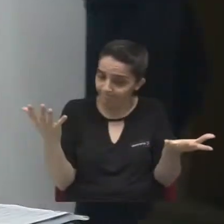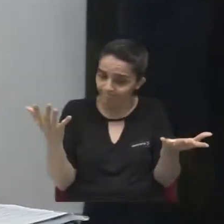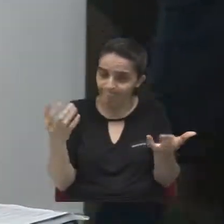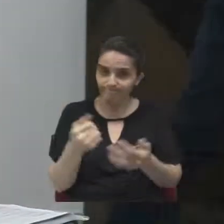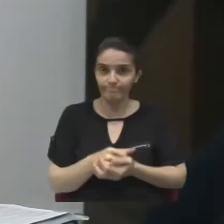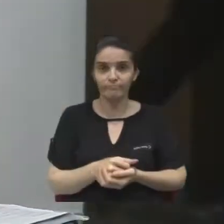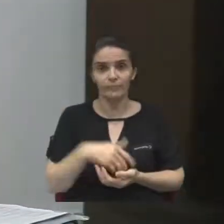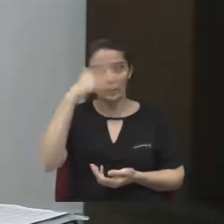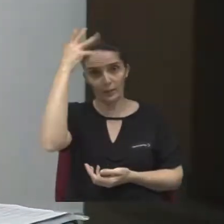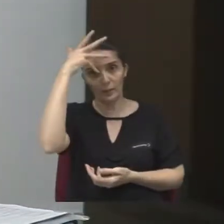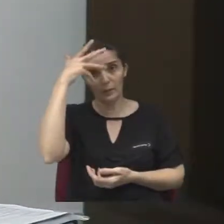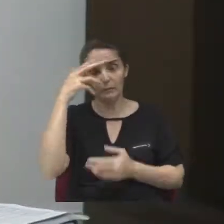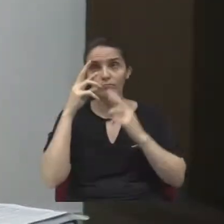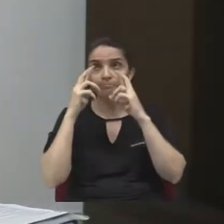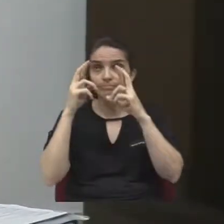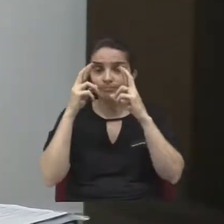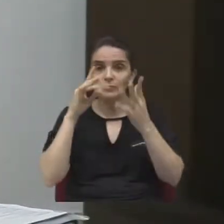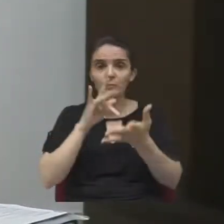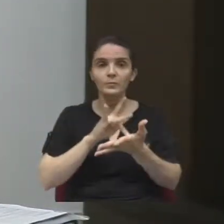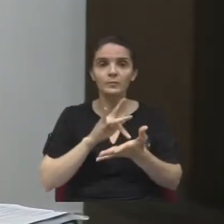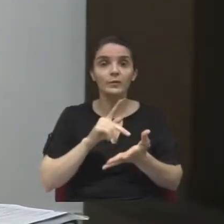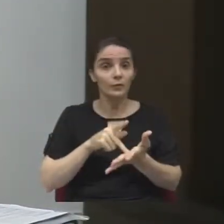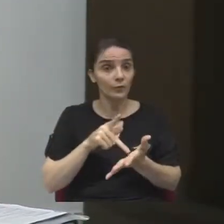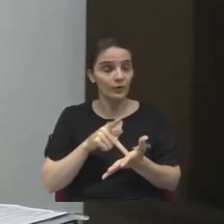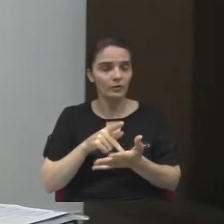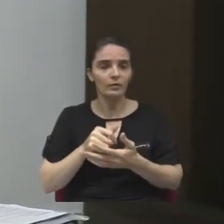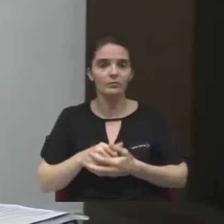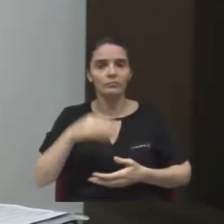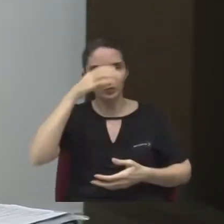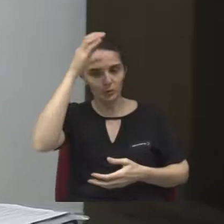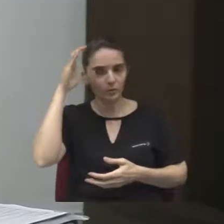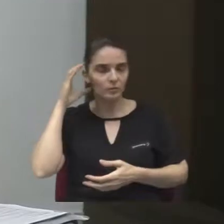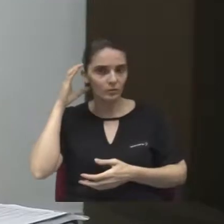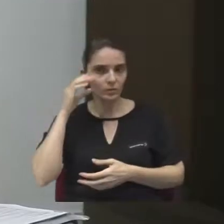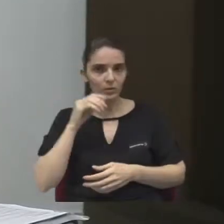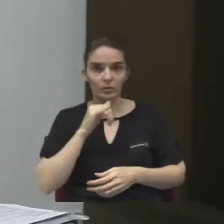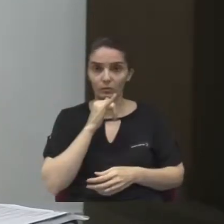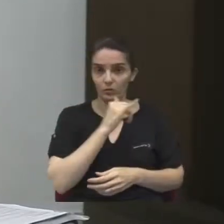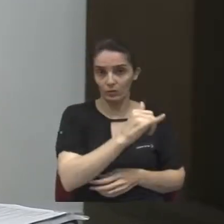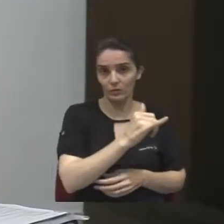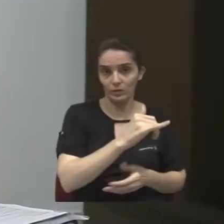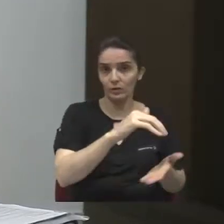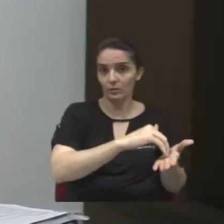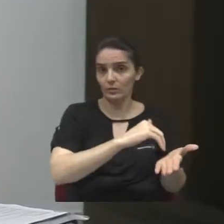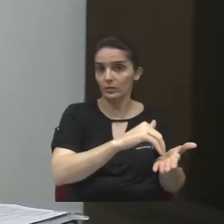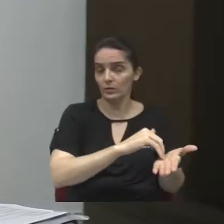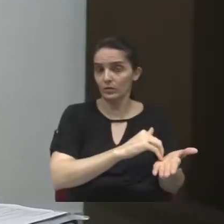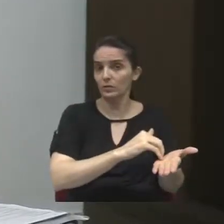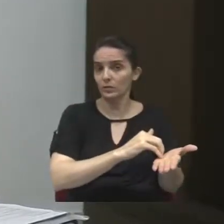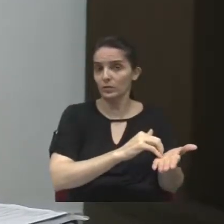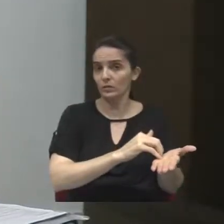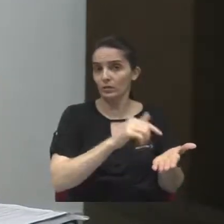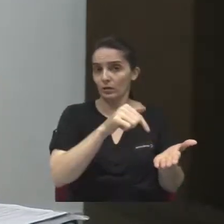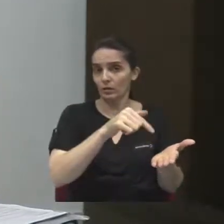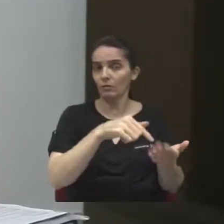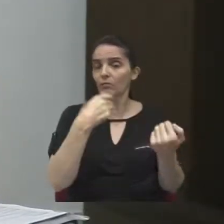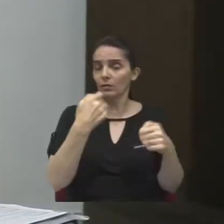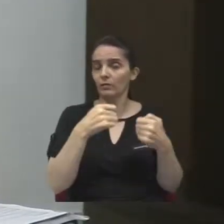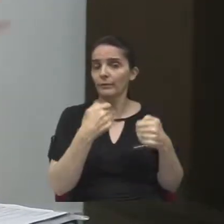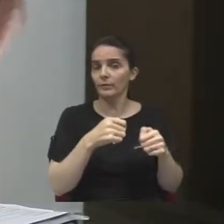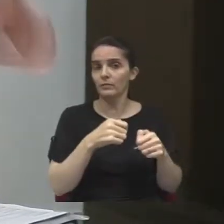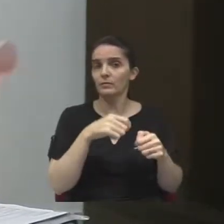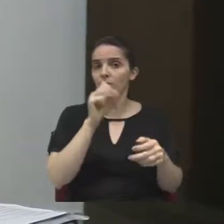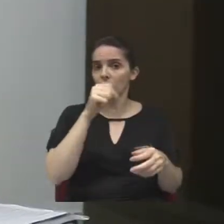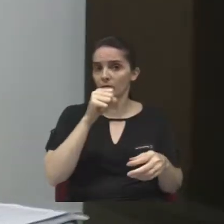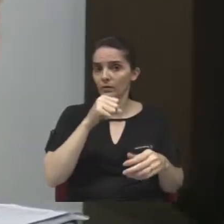feito. Vereadora Carolina, vou levar, com certeza, também ao secretário, acho, sim, que deve prestar